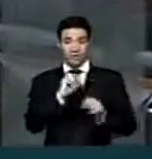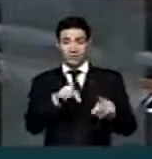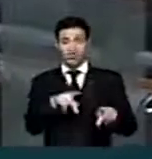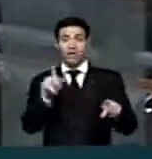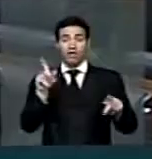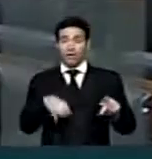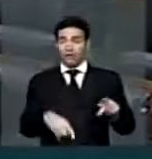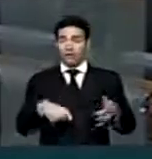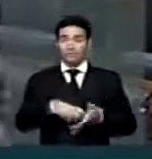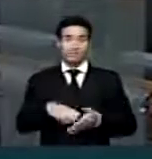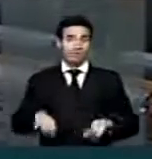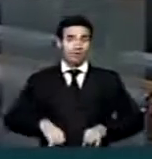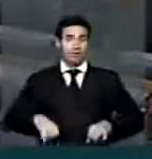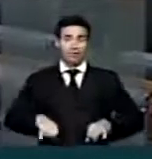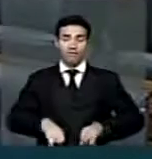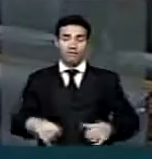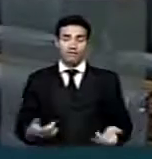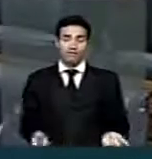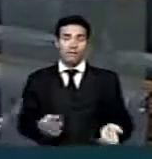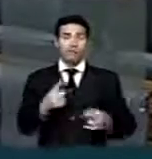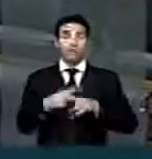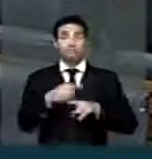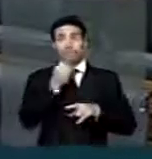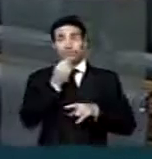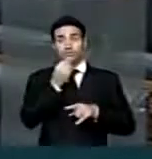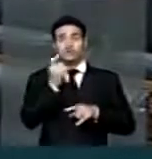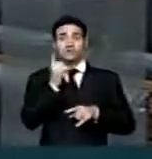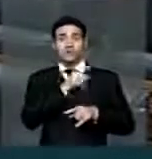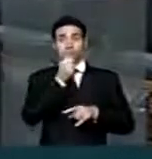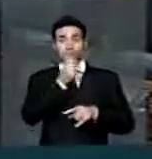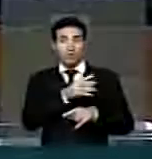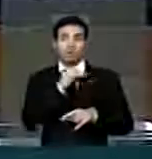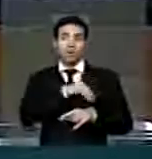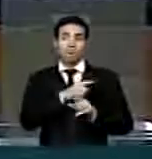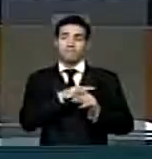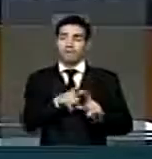penalização. Ao invés, deveria ser um prêmio, senhor presidente. Deputado Assis...